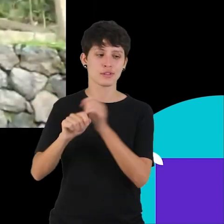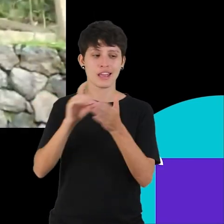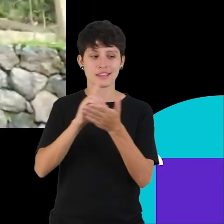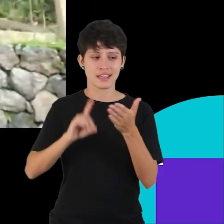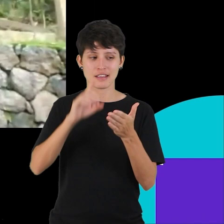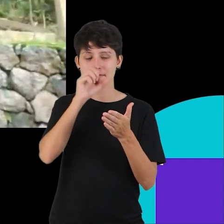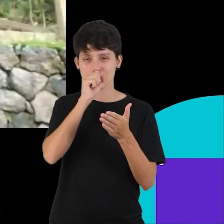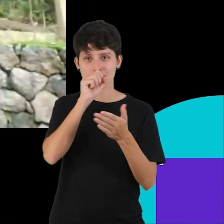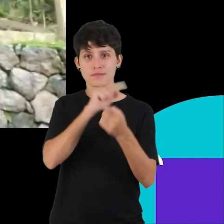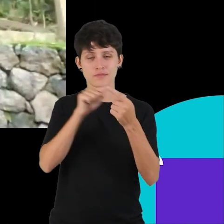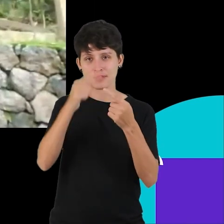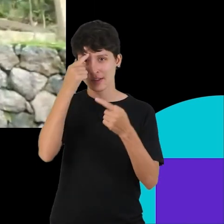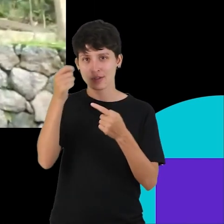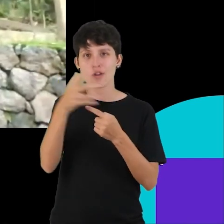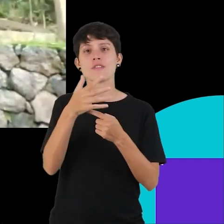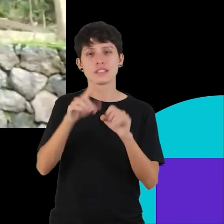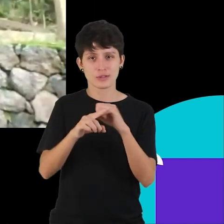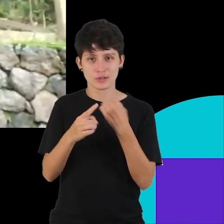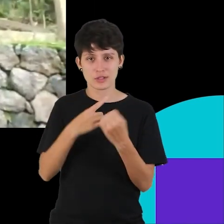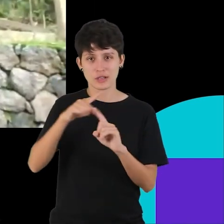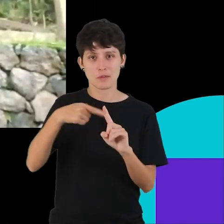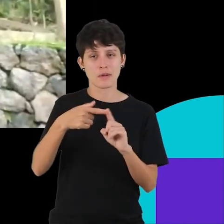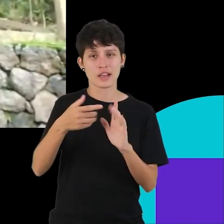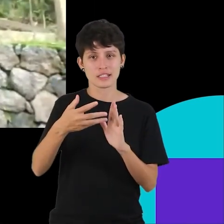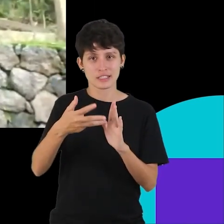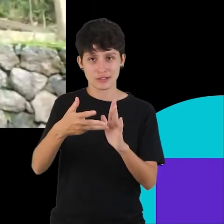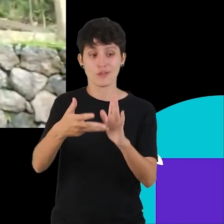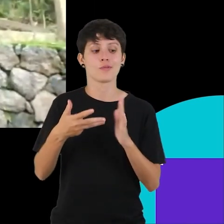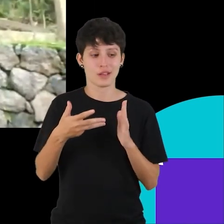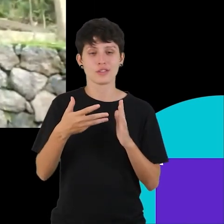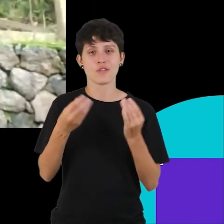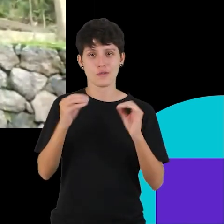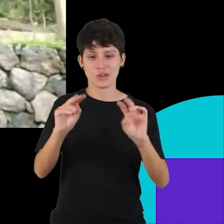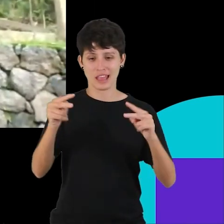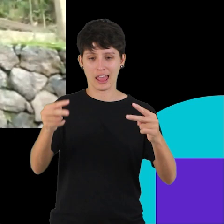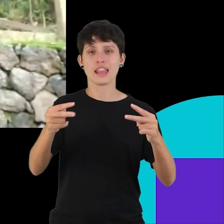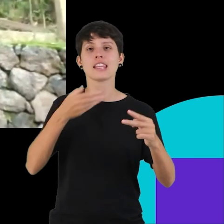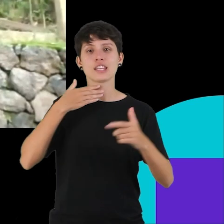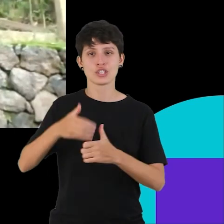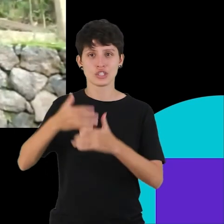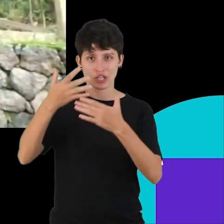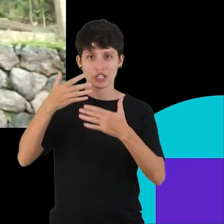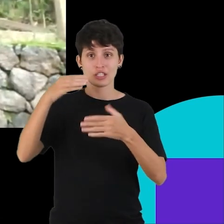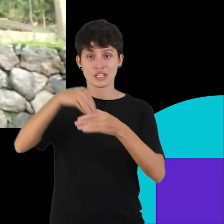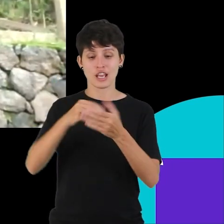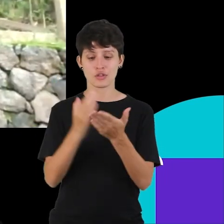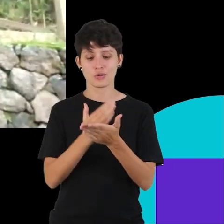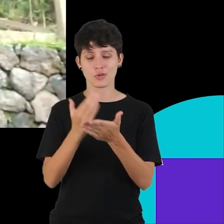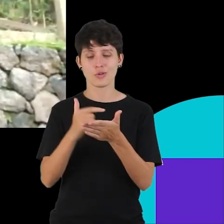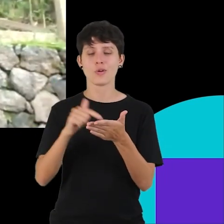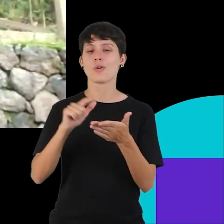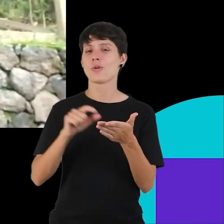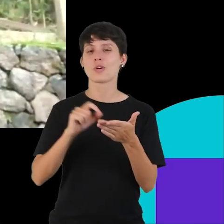4 níveis. Tem os eventos, as tendências, o sistema e os modelos mentais. Os